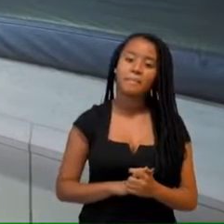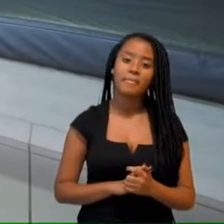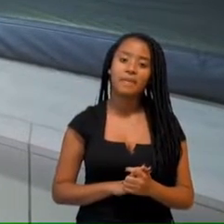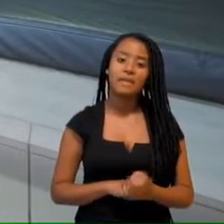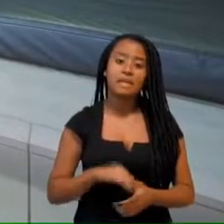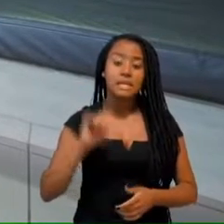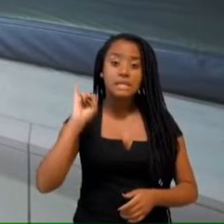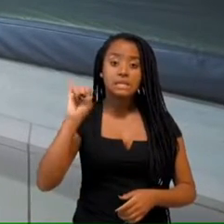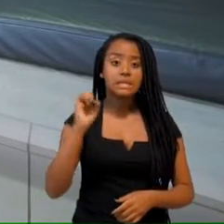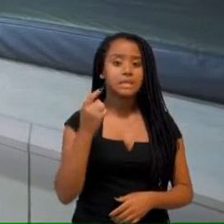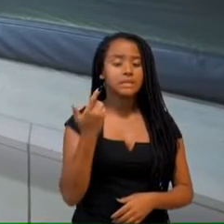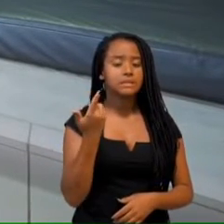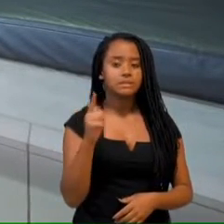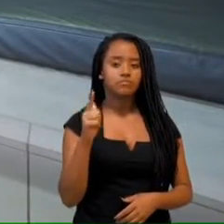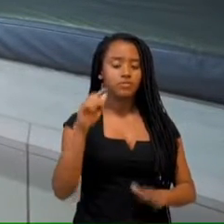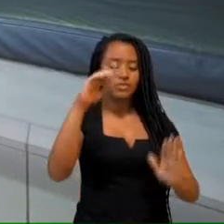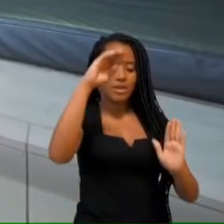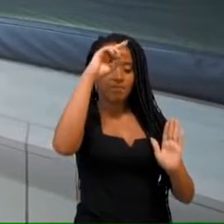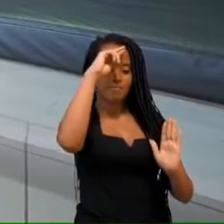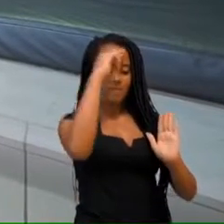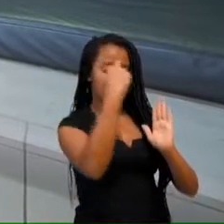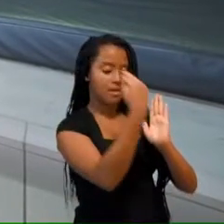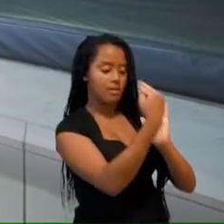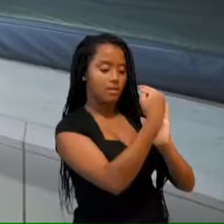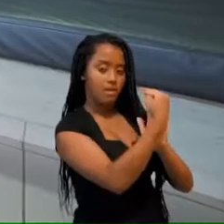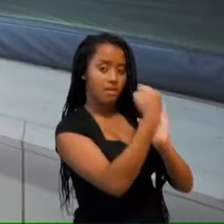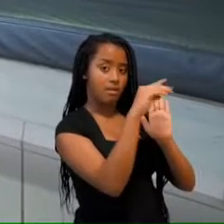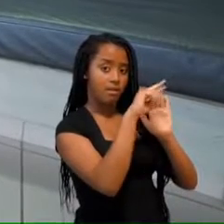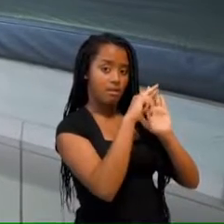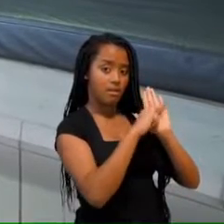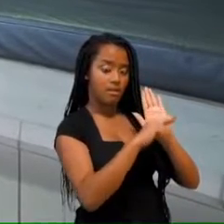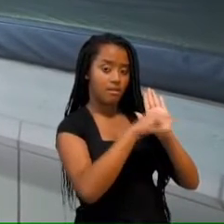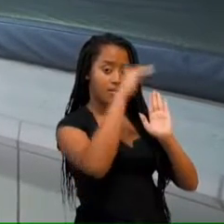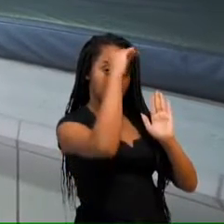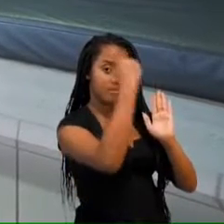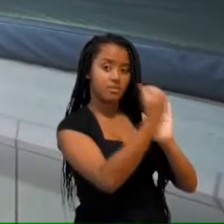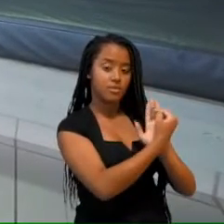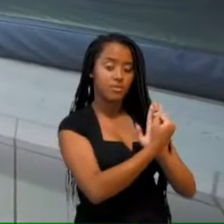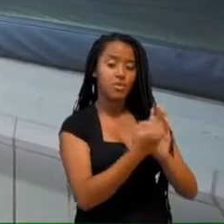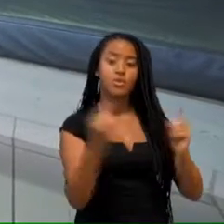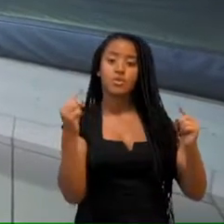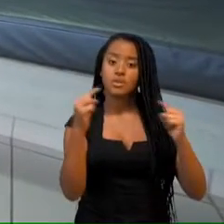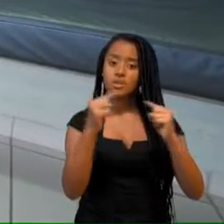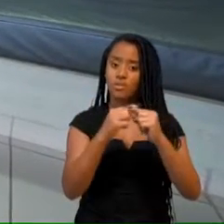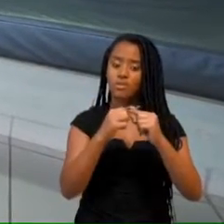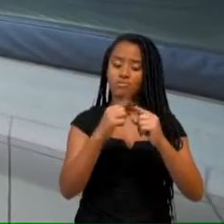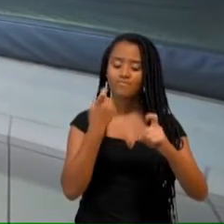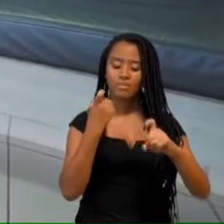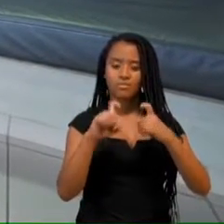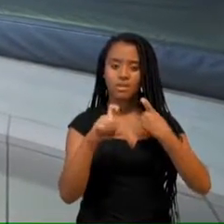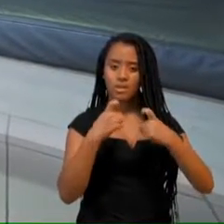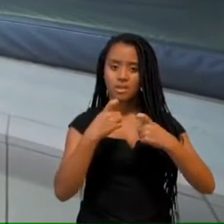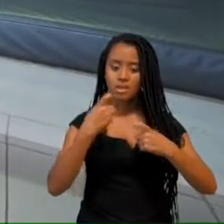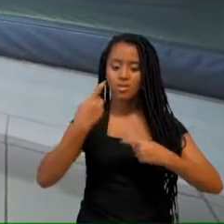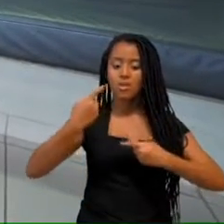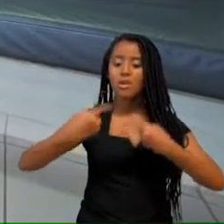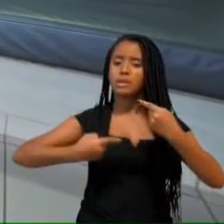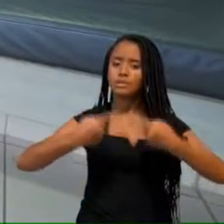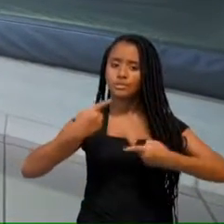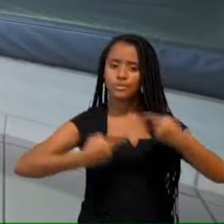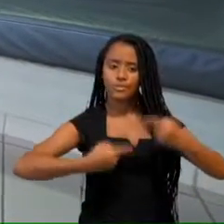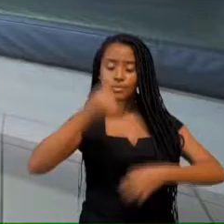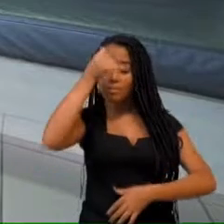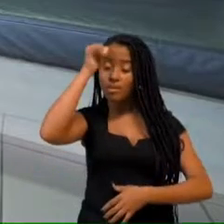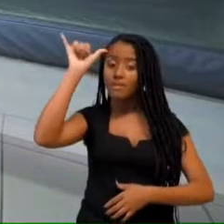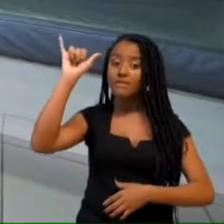gente foge das regras ou acontece alguma coisa o nosso acordo é fazer uma reunião e E dialogar né para evitar